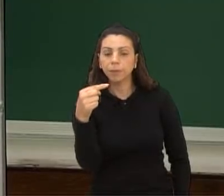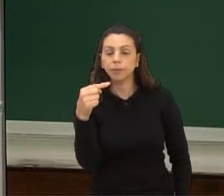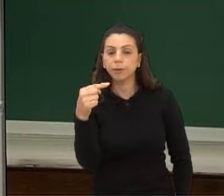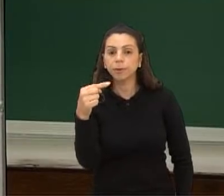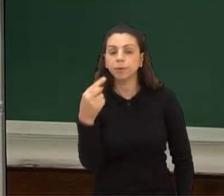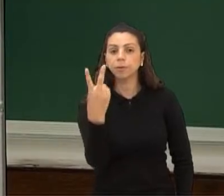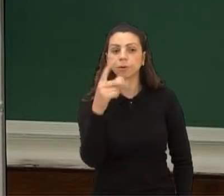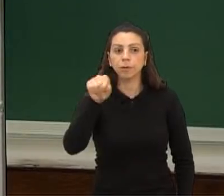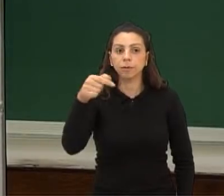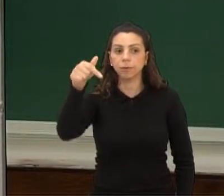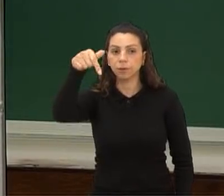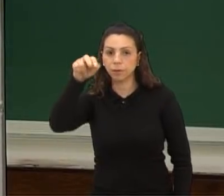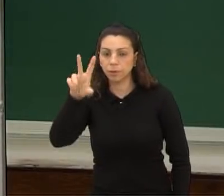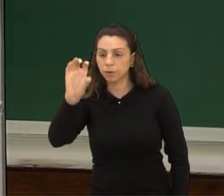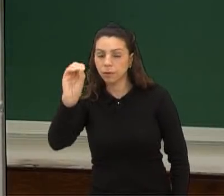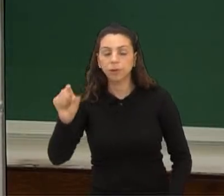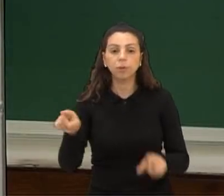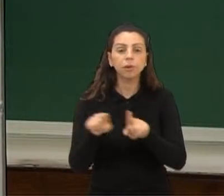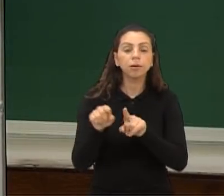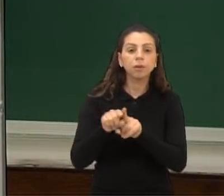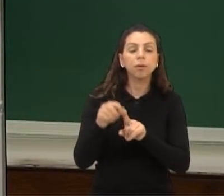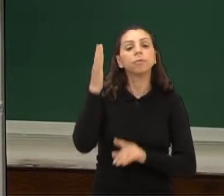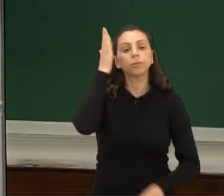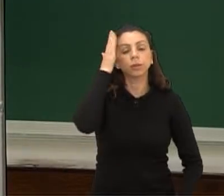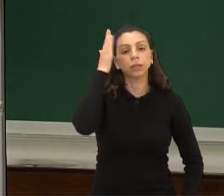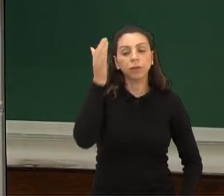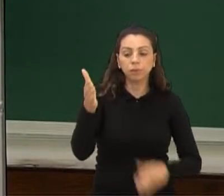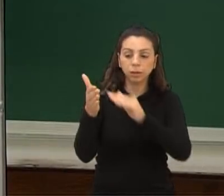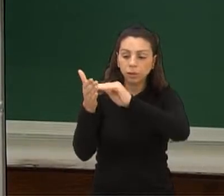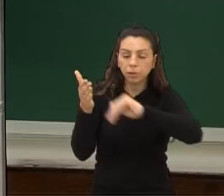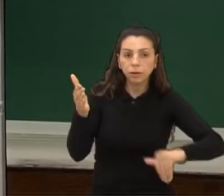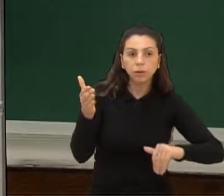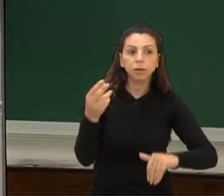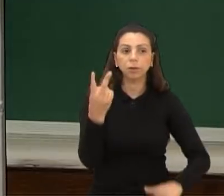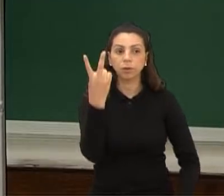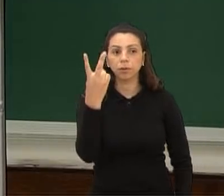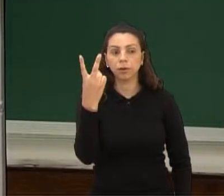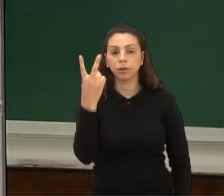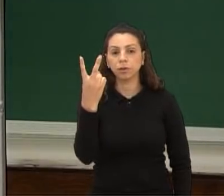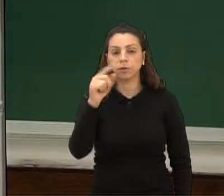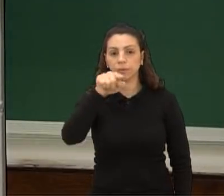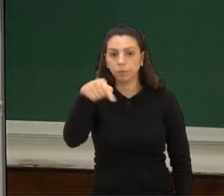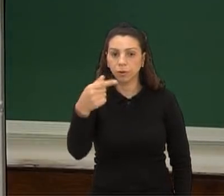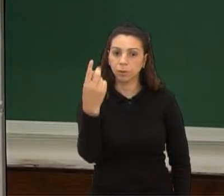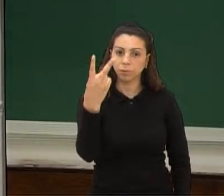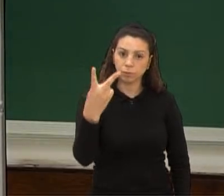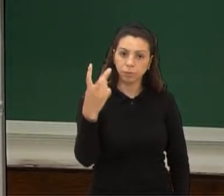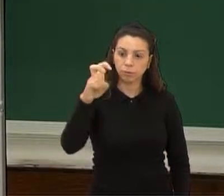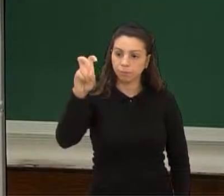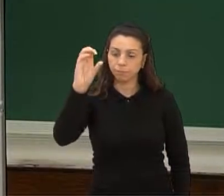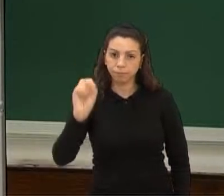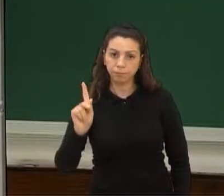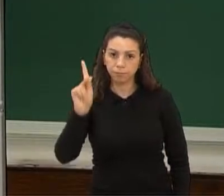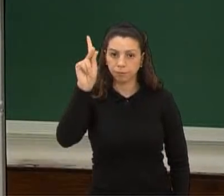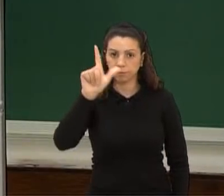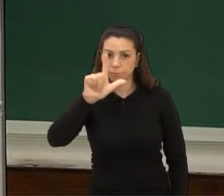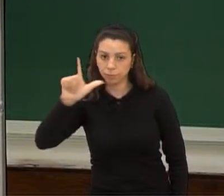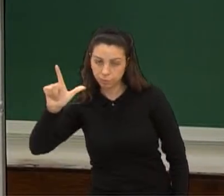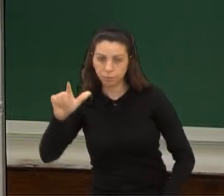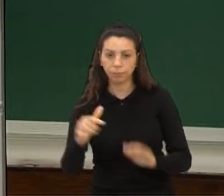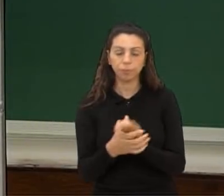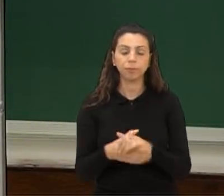que foi retirado de azeite, tá? Olha lá, então eu vou fazer a subtração. 5